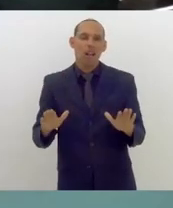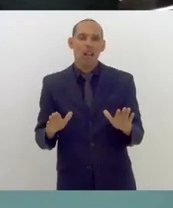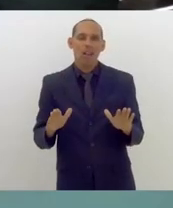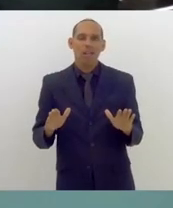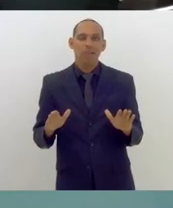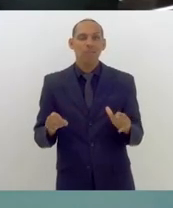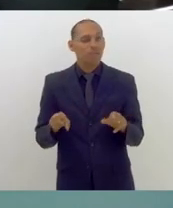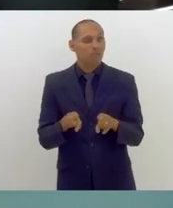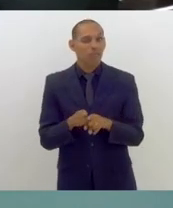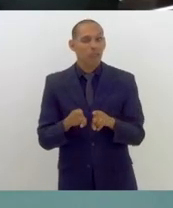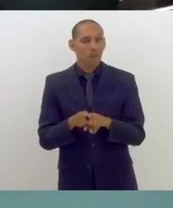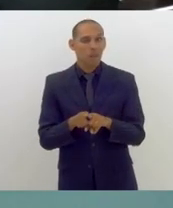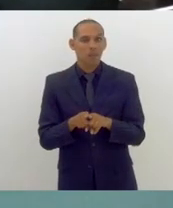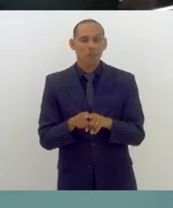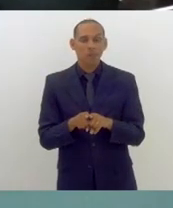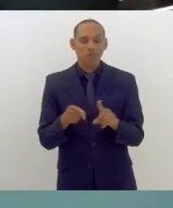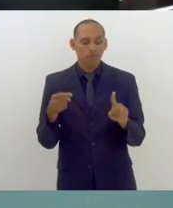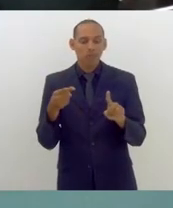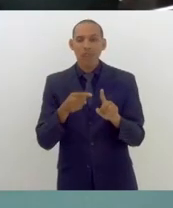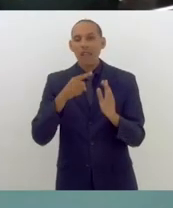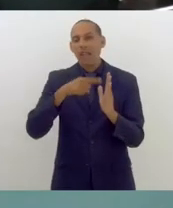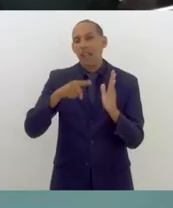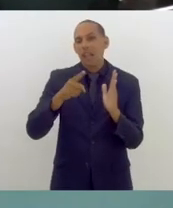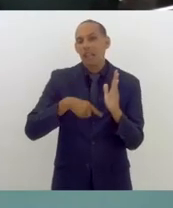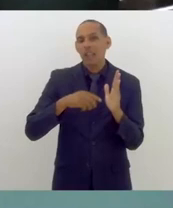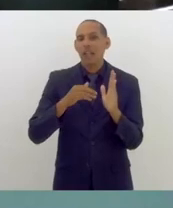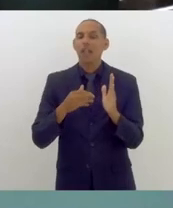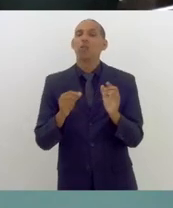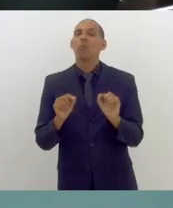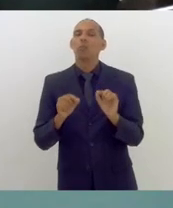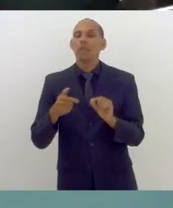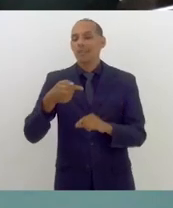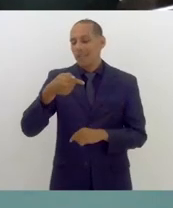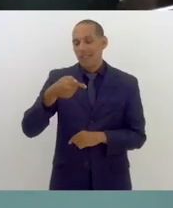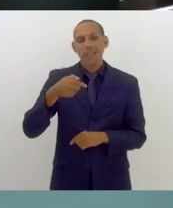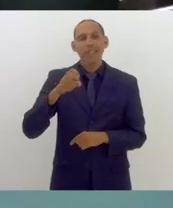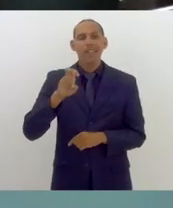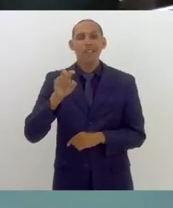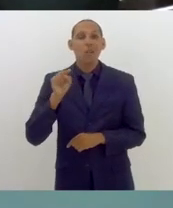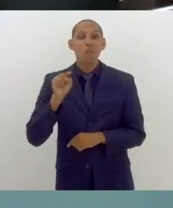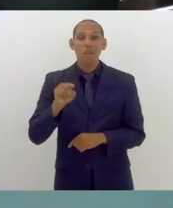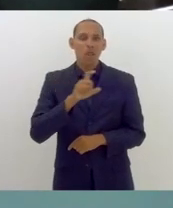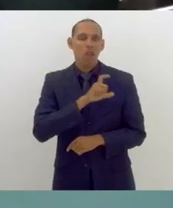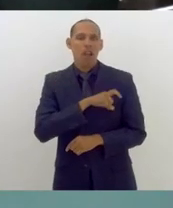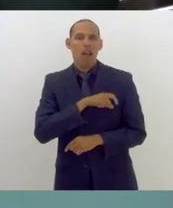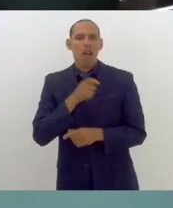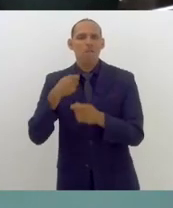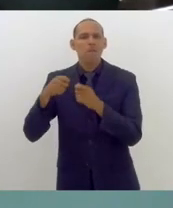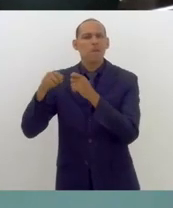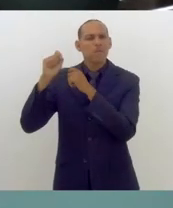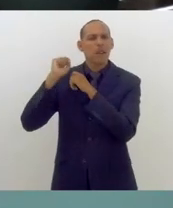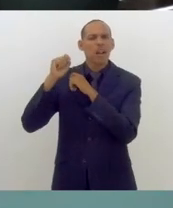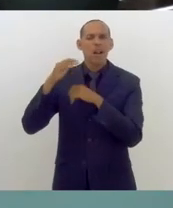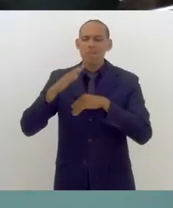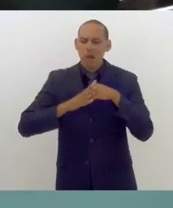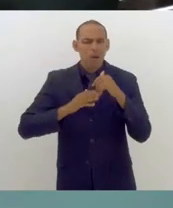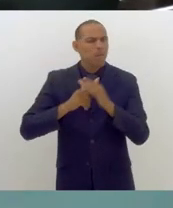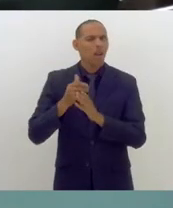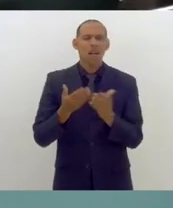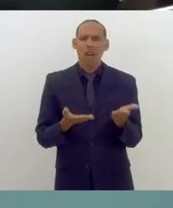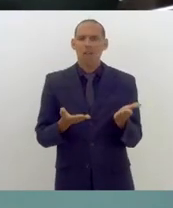se não bastasse ele cancelou suspendeu 75 mil carteira de pescador profissional